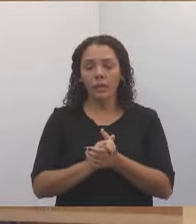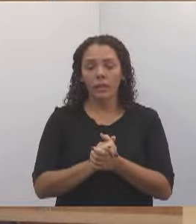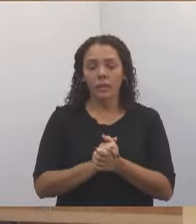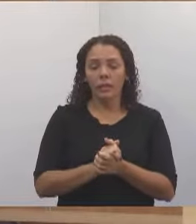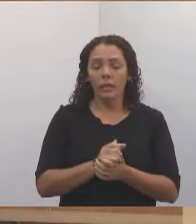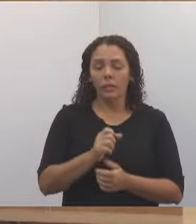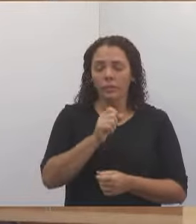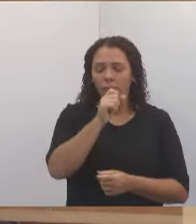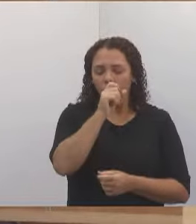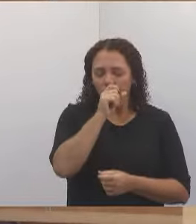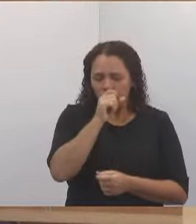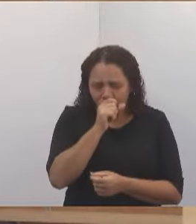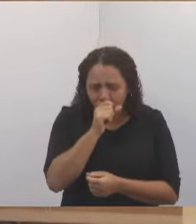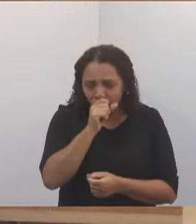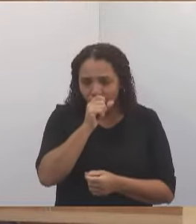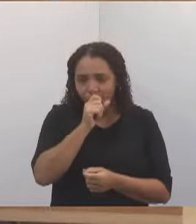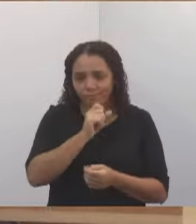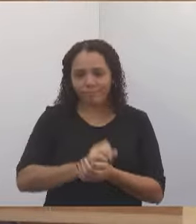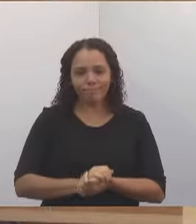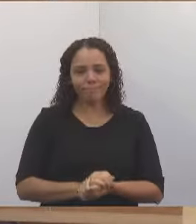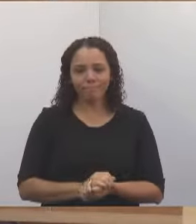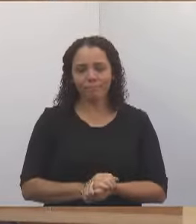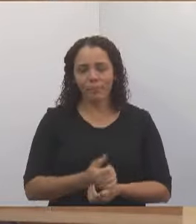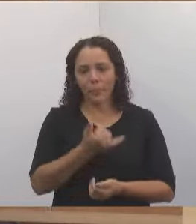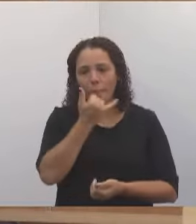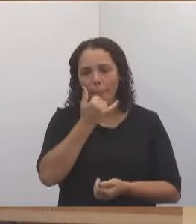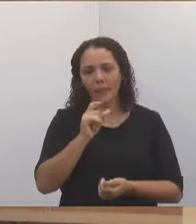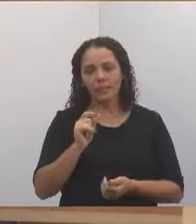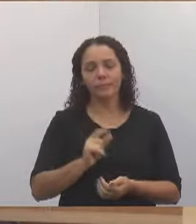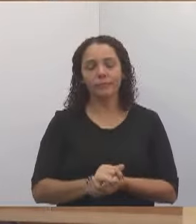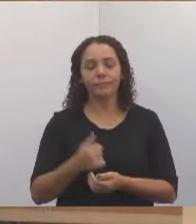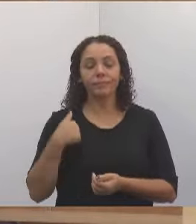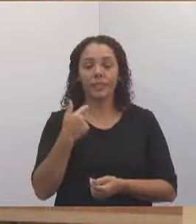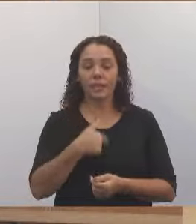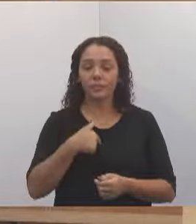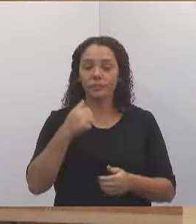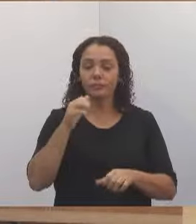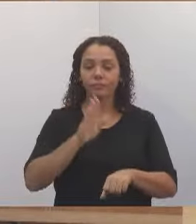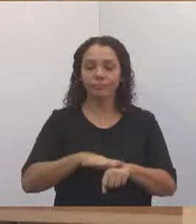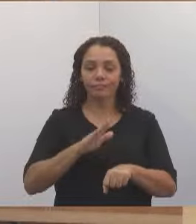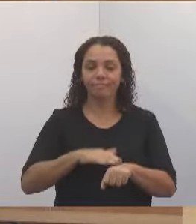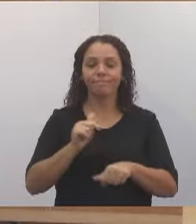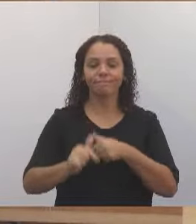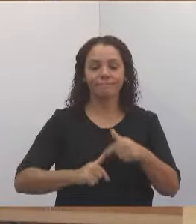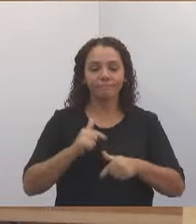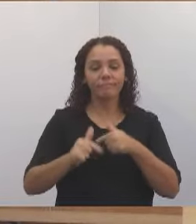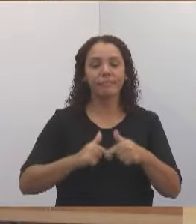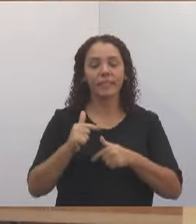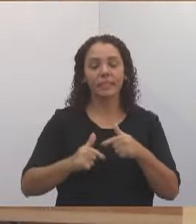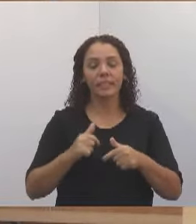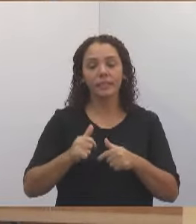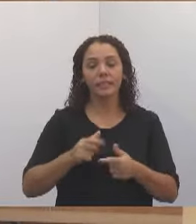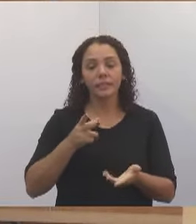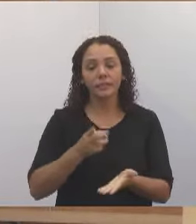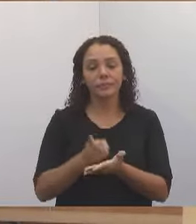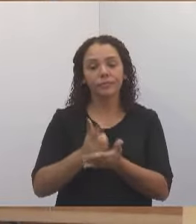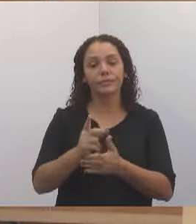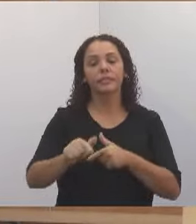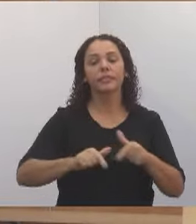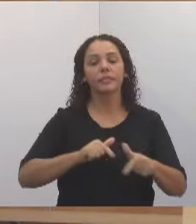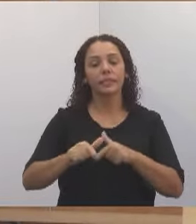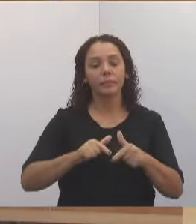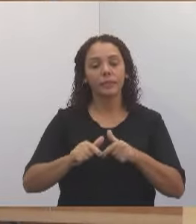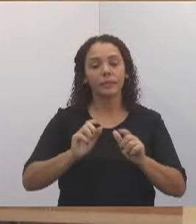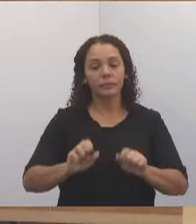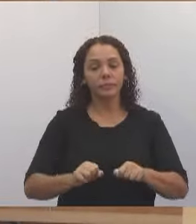sapato. Eu acho que é nesse aspecto que a gente vai continuar trabalhando com esse compromisso de defender o povo e a população, defender as pessoas